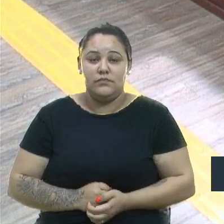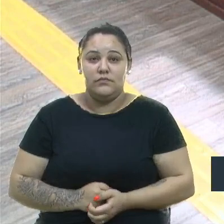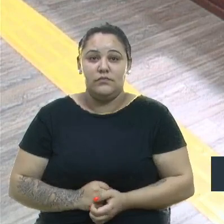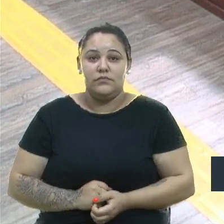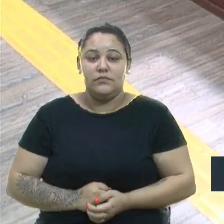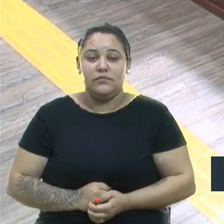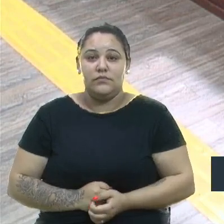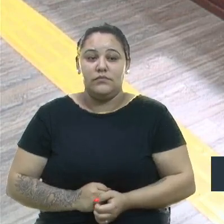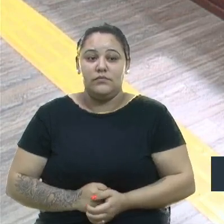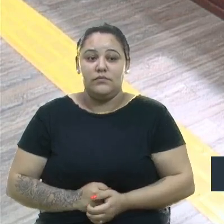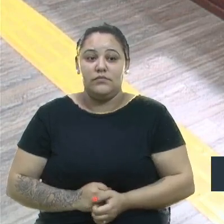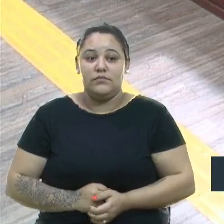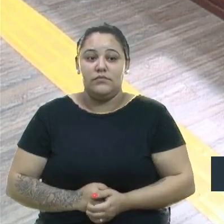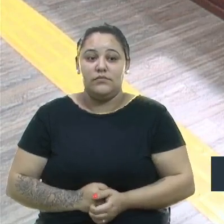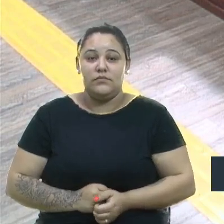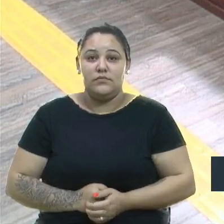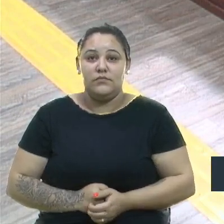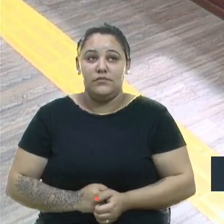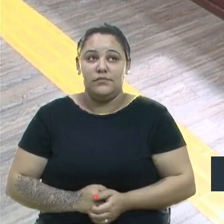Eu.